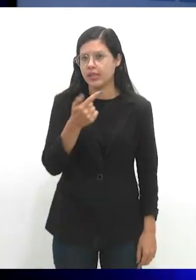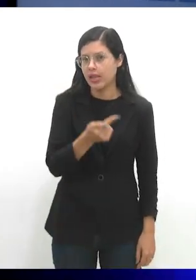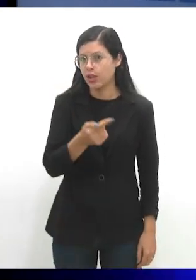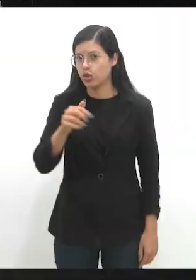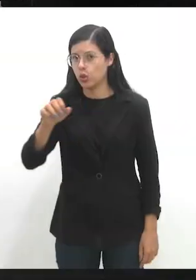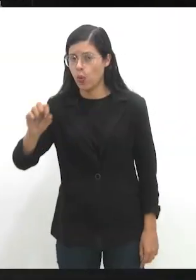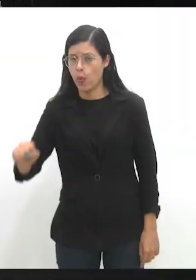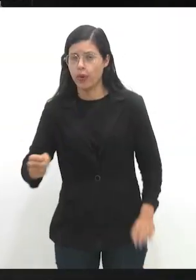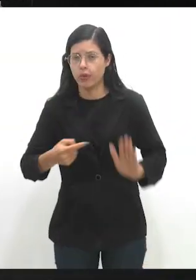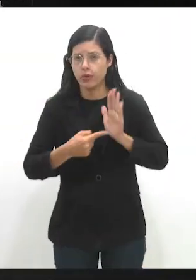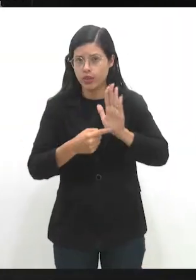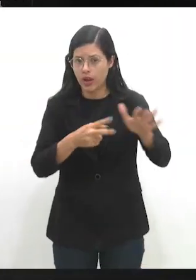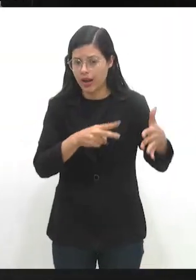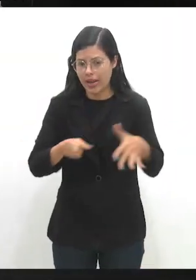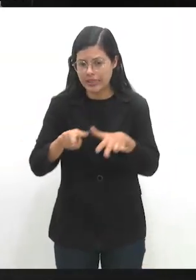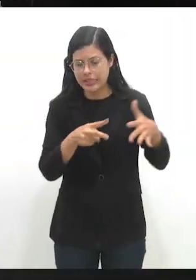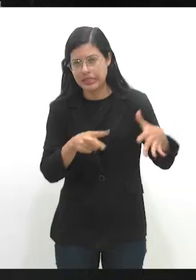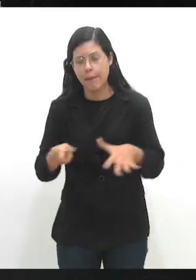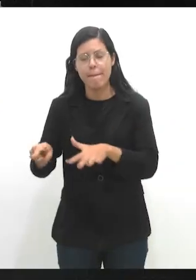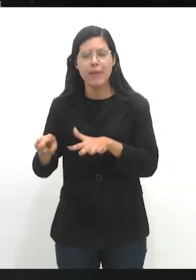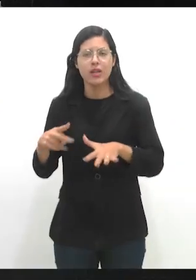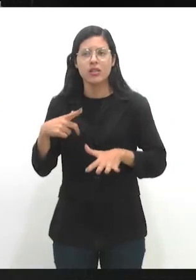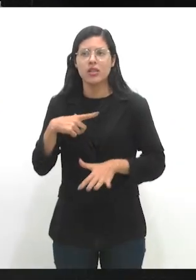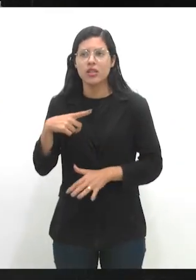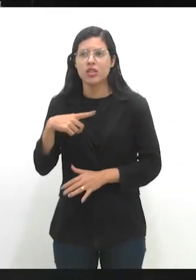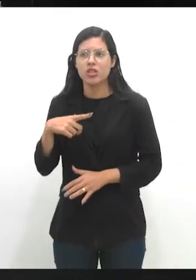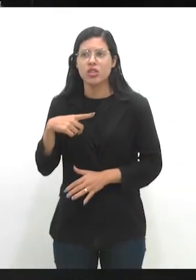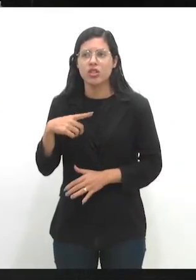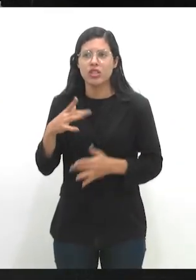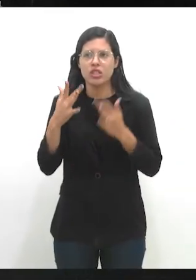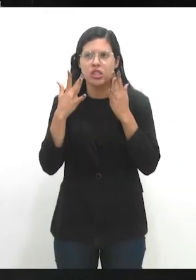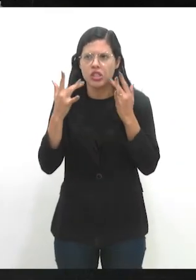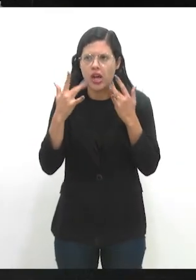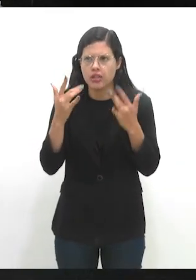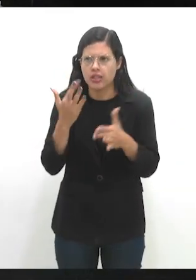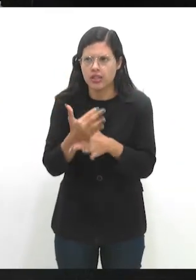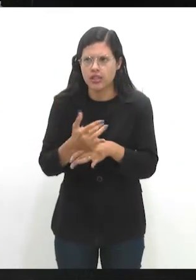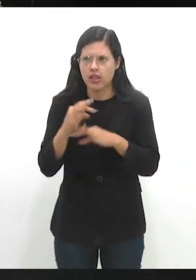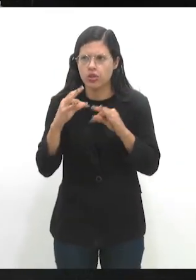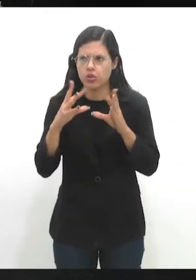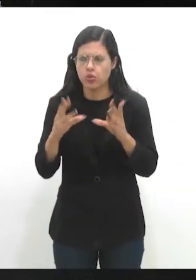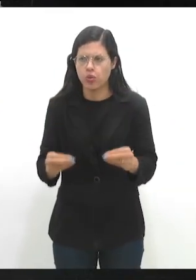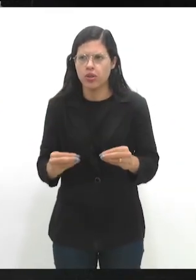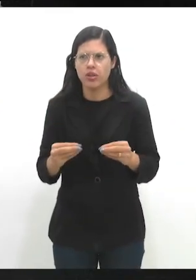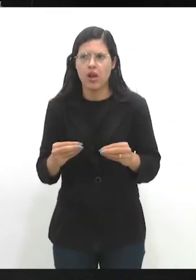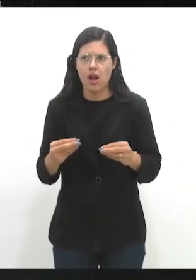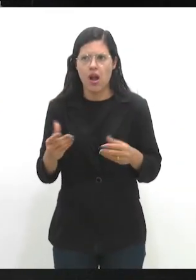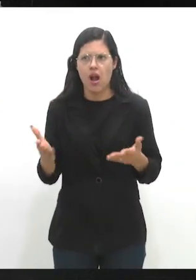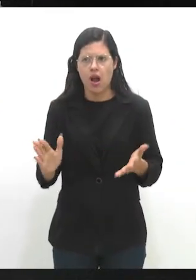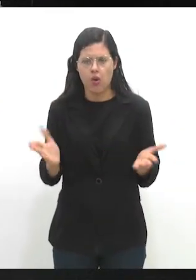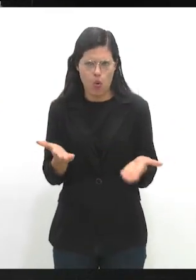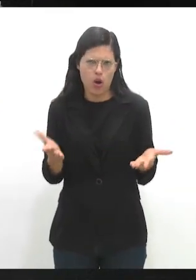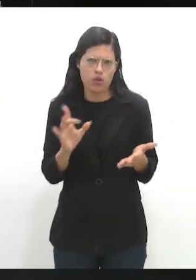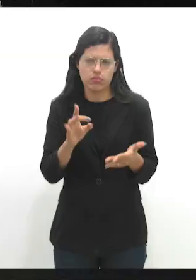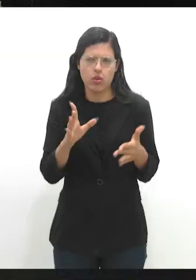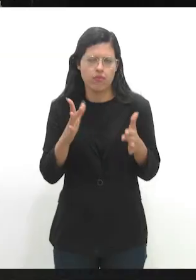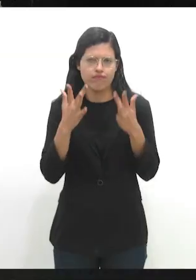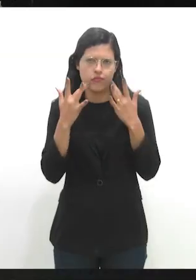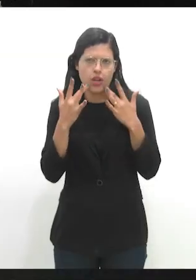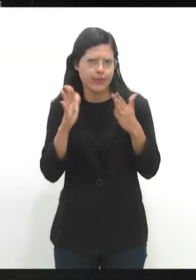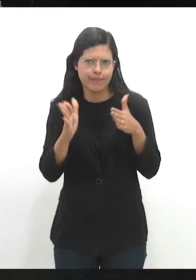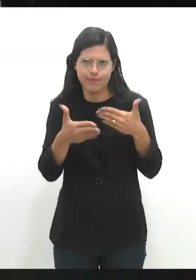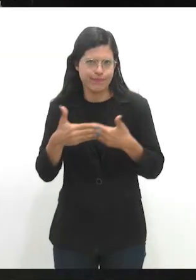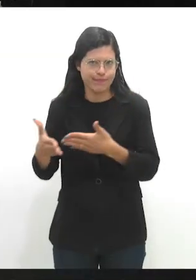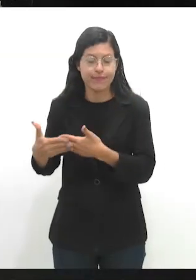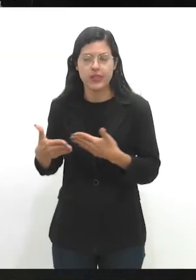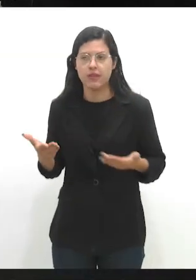8 estreias por semana, tinha teatro na cidade toda, agora só tem teatro fechado, e fazia-se teatro em todos os